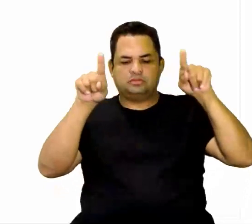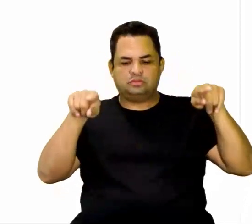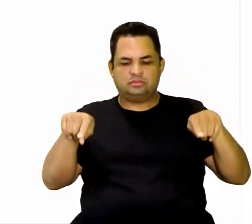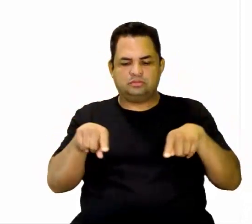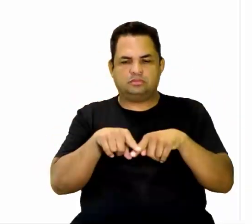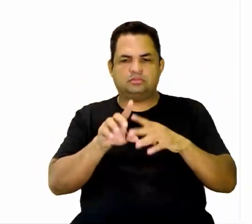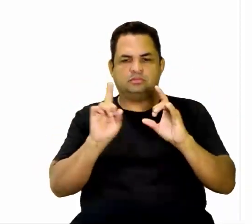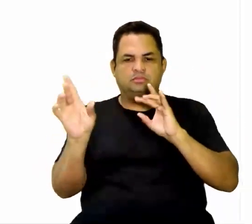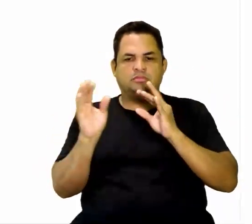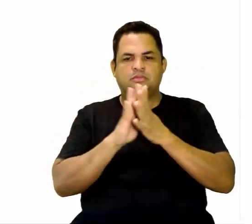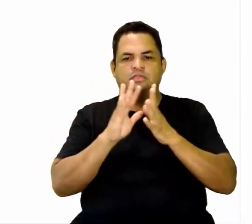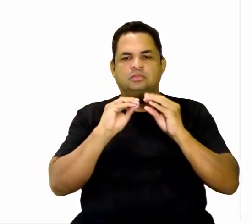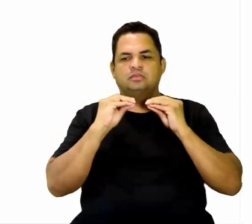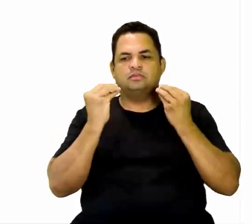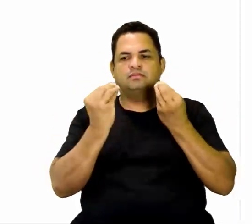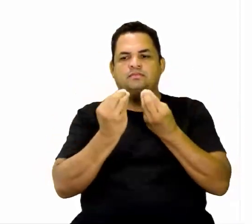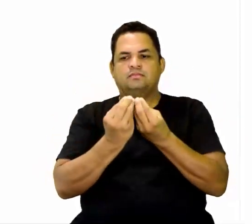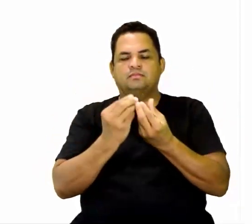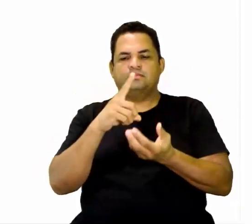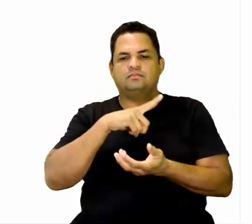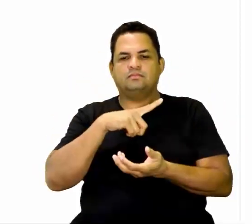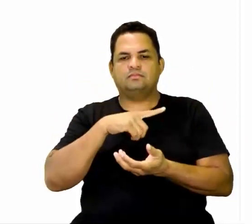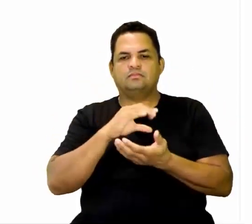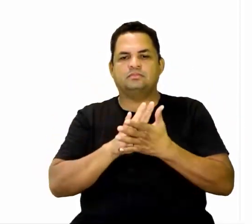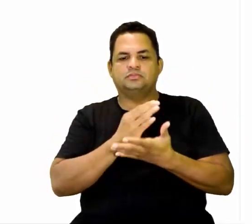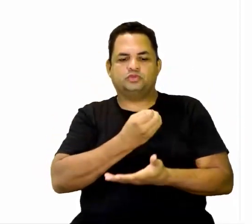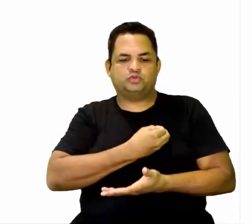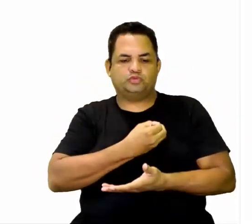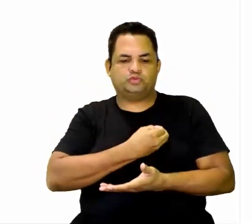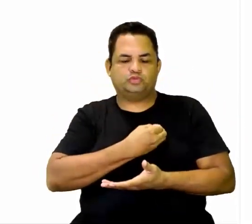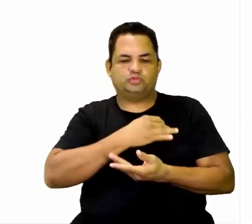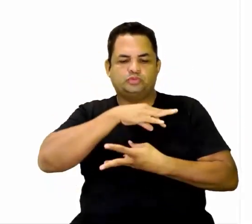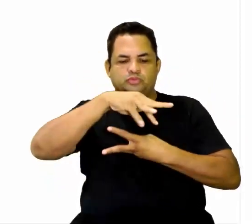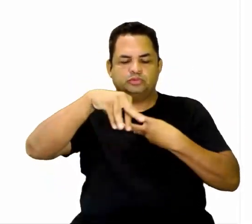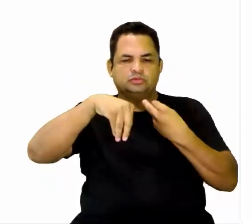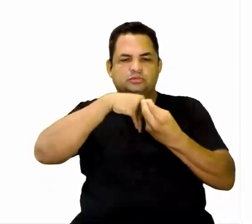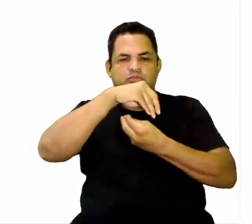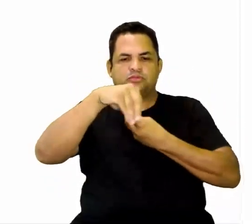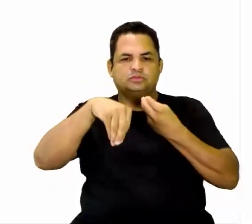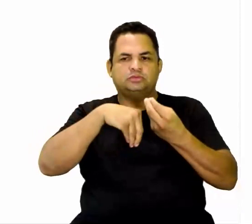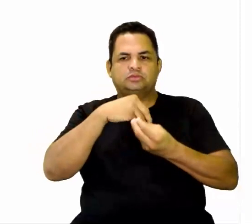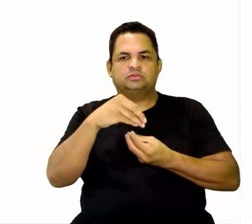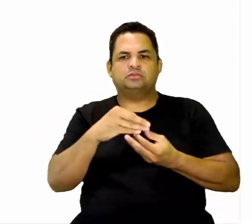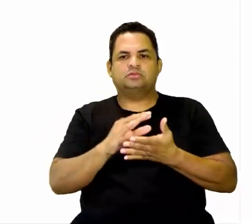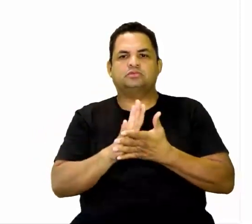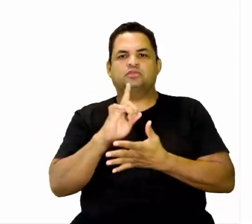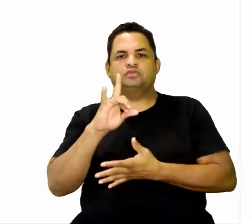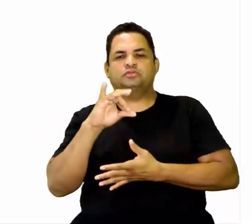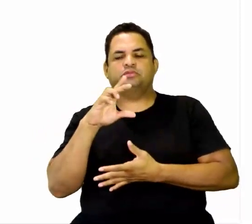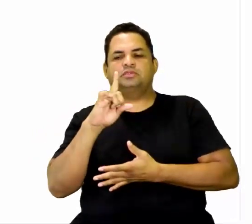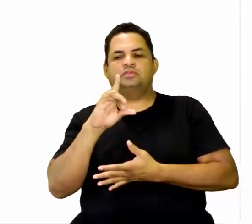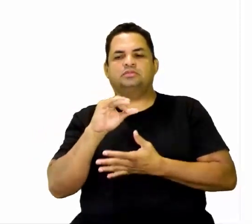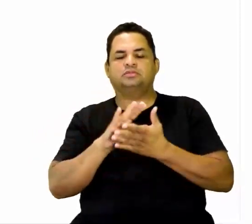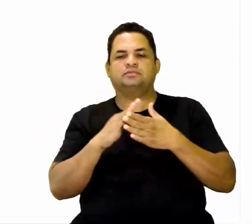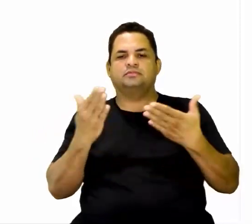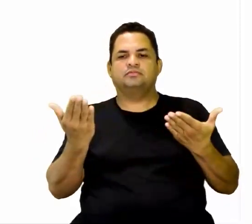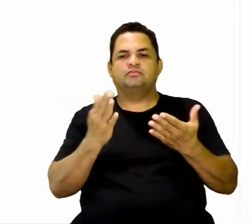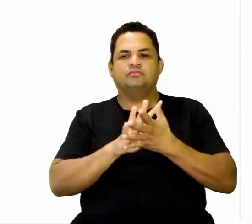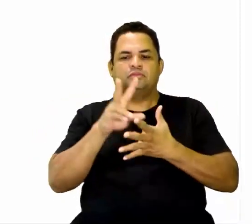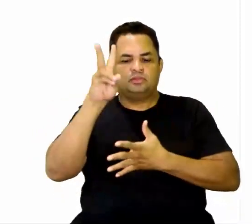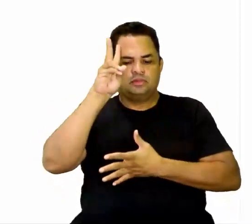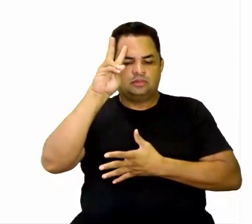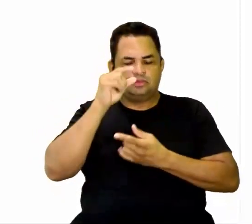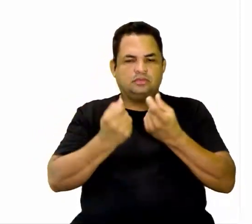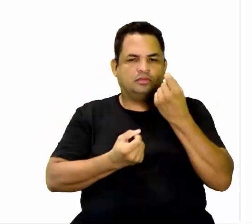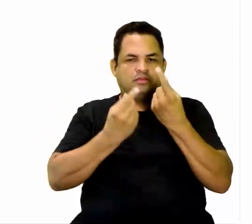cada substância tem o seu coeficiente de solubilidade, tá certo? Lembrando que algumas